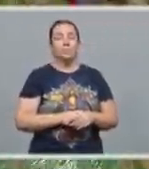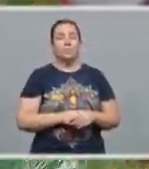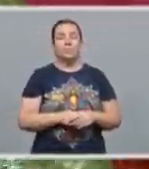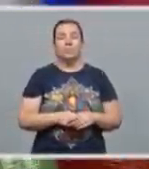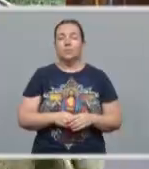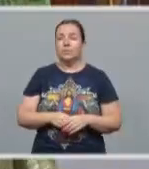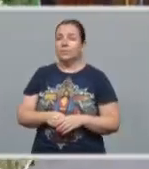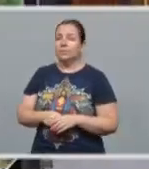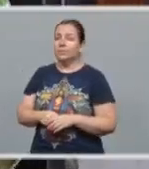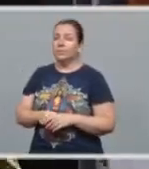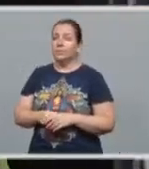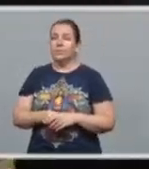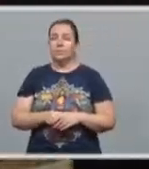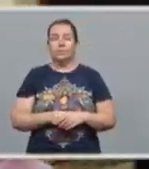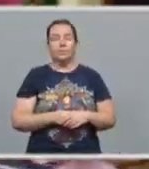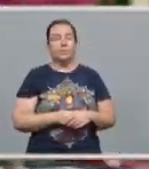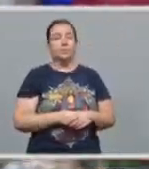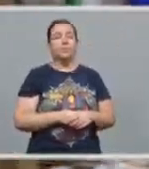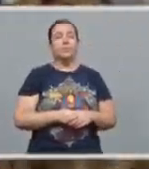perigo,